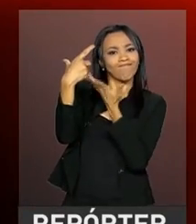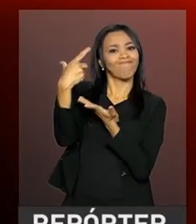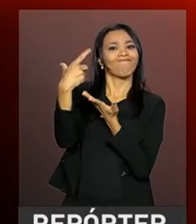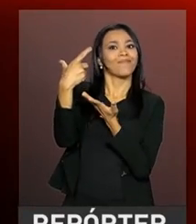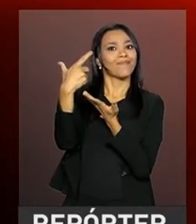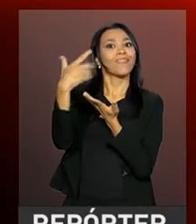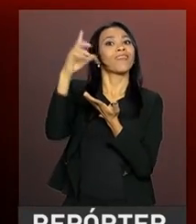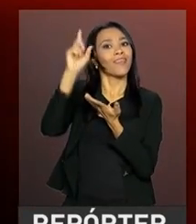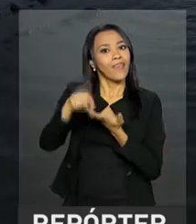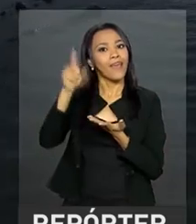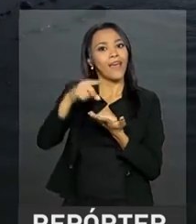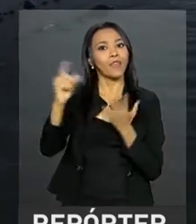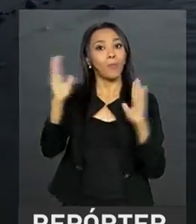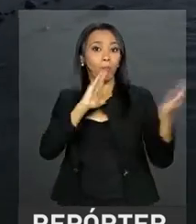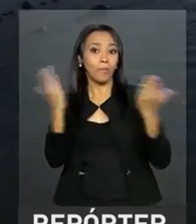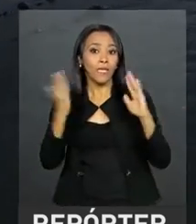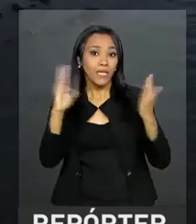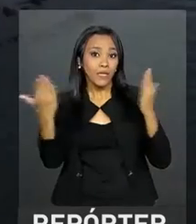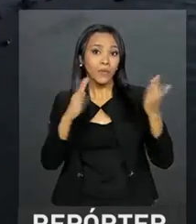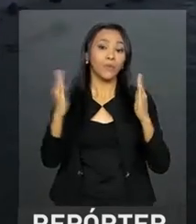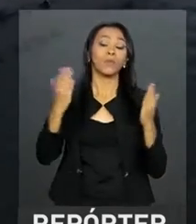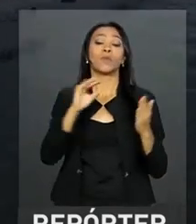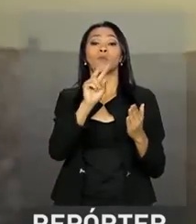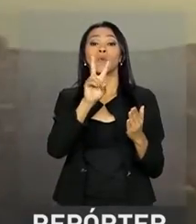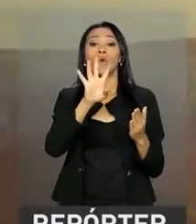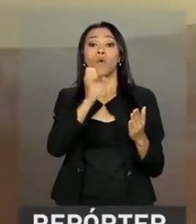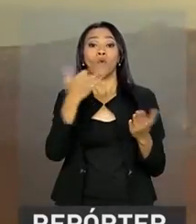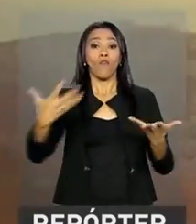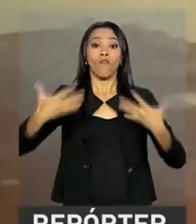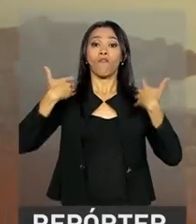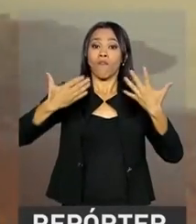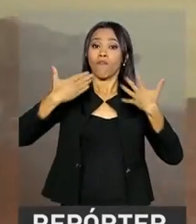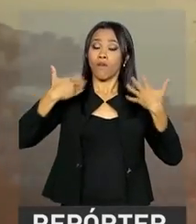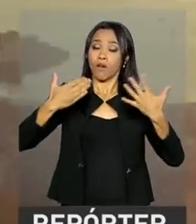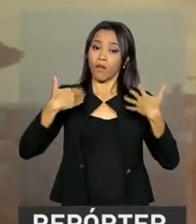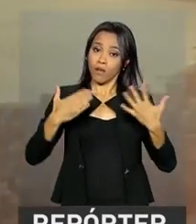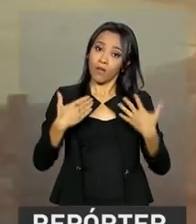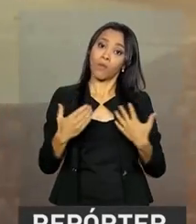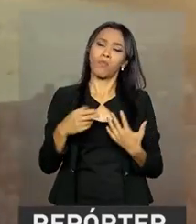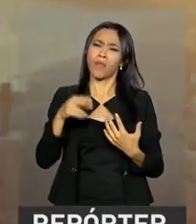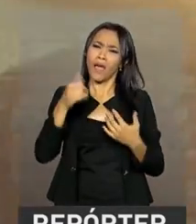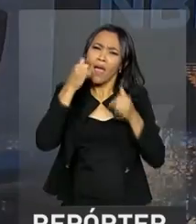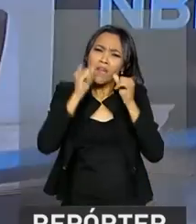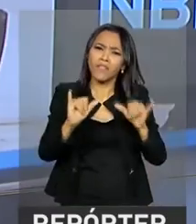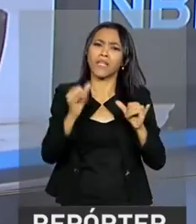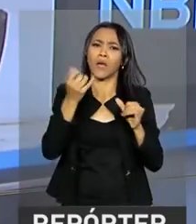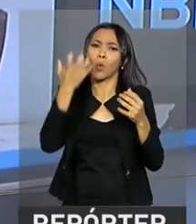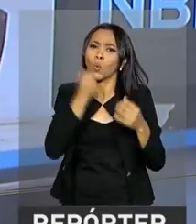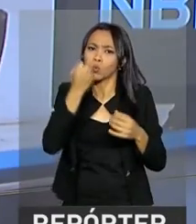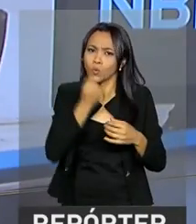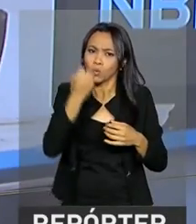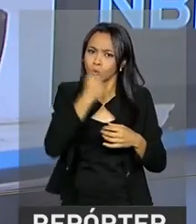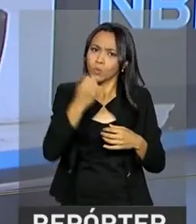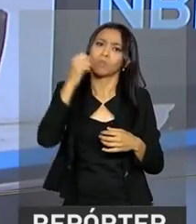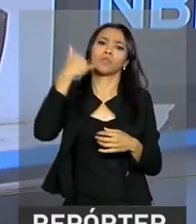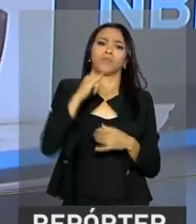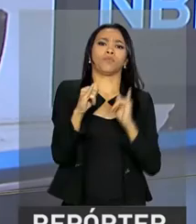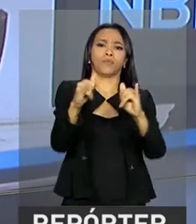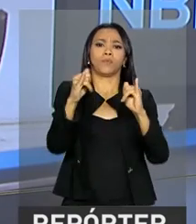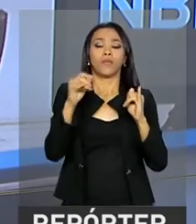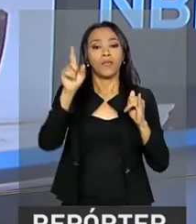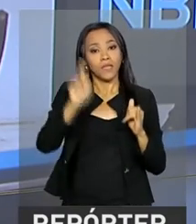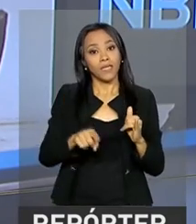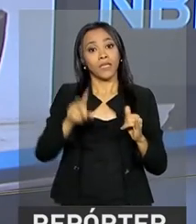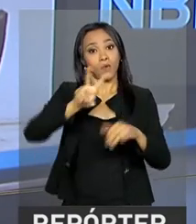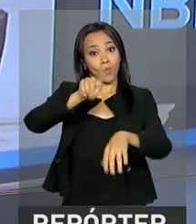maior na época do verão para gerar menos consumo de energia nos horários de pico a previsão do governo é de que o horário